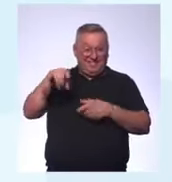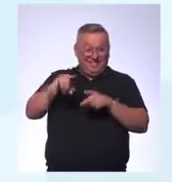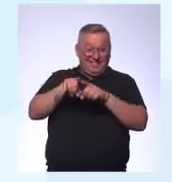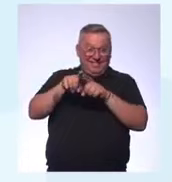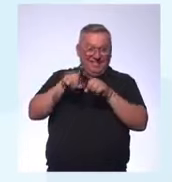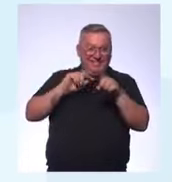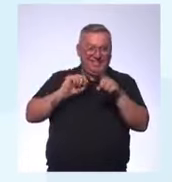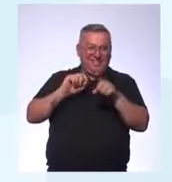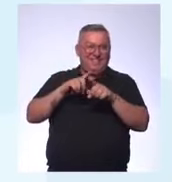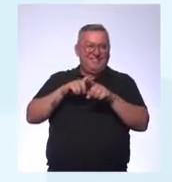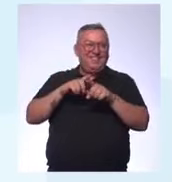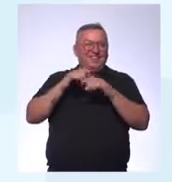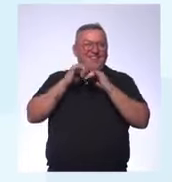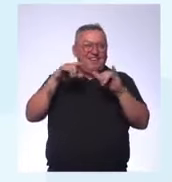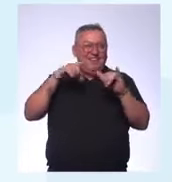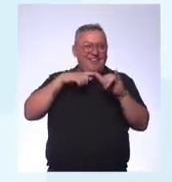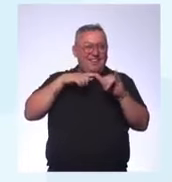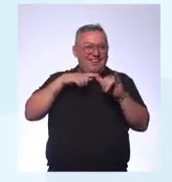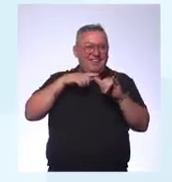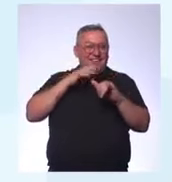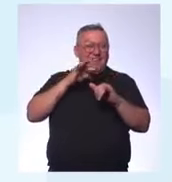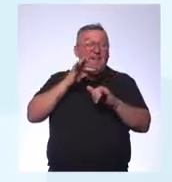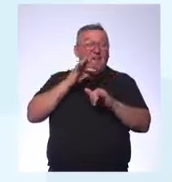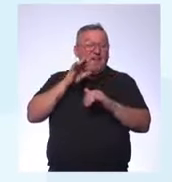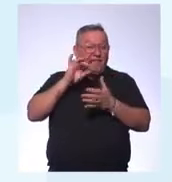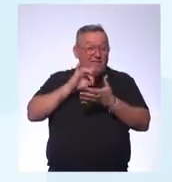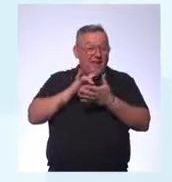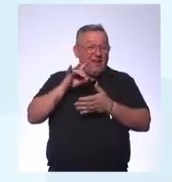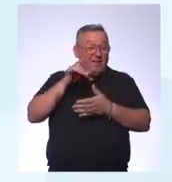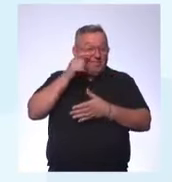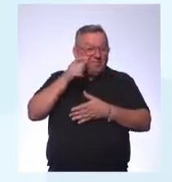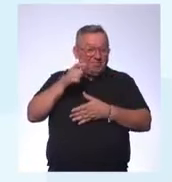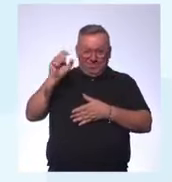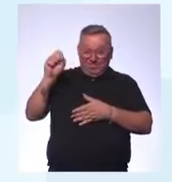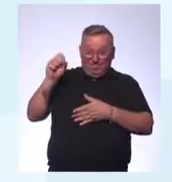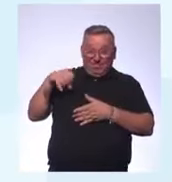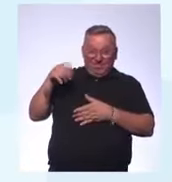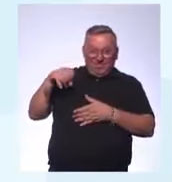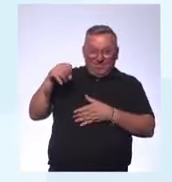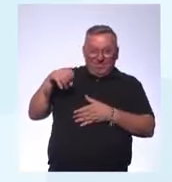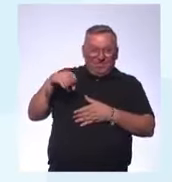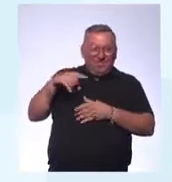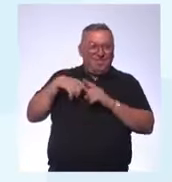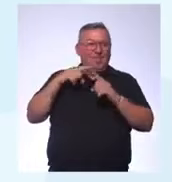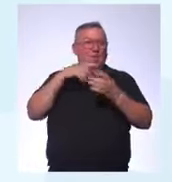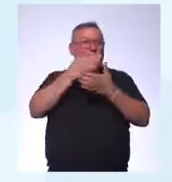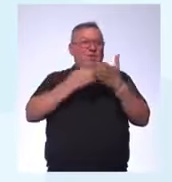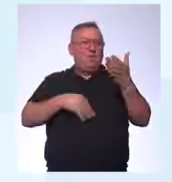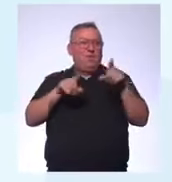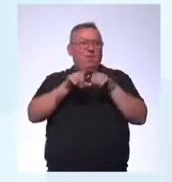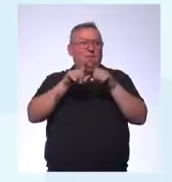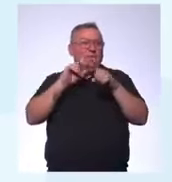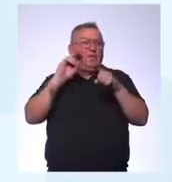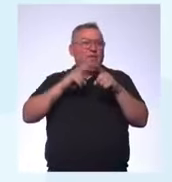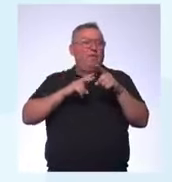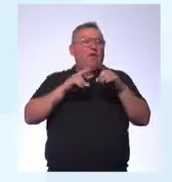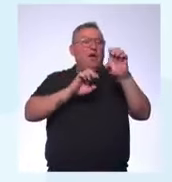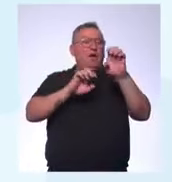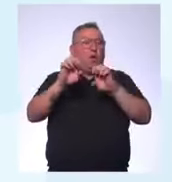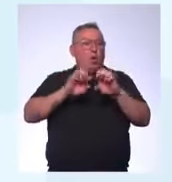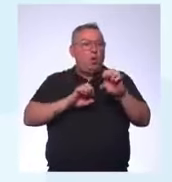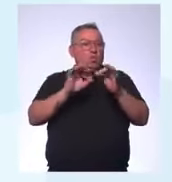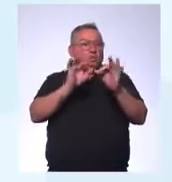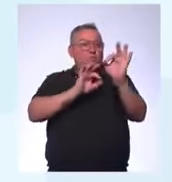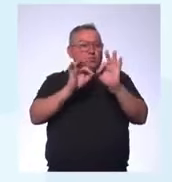traz um fato interessante, tem que responder sim. O texto escrito atende à estrutura composicional da notícia? Estou brincando, vamos